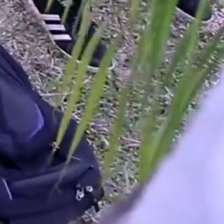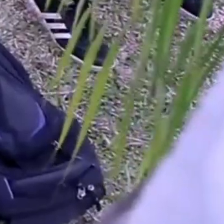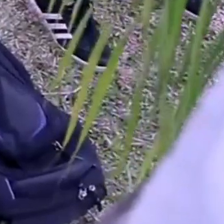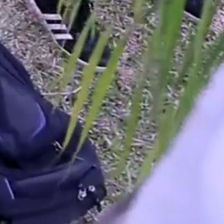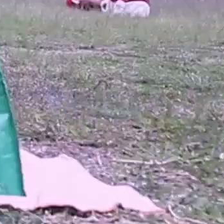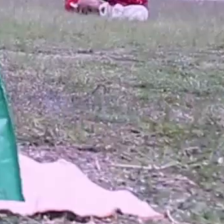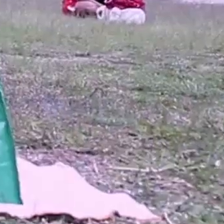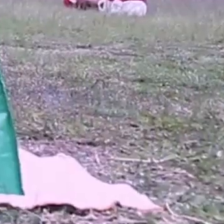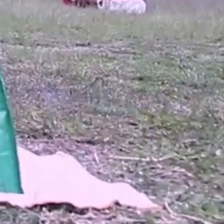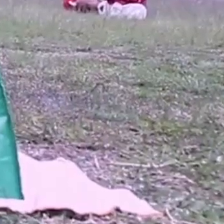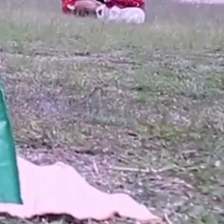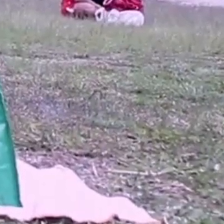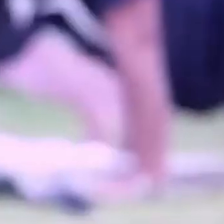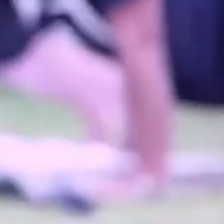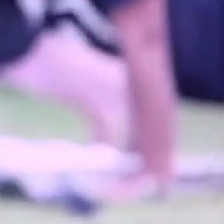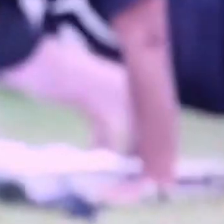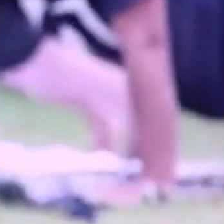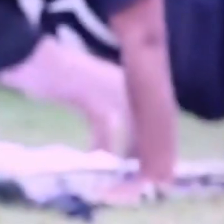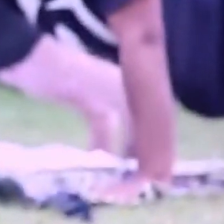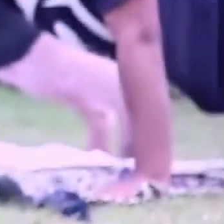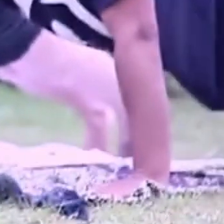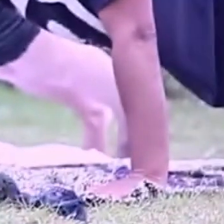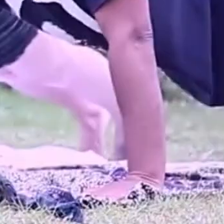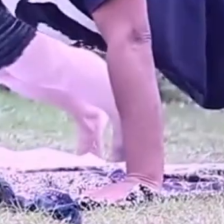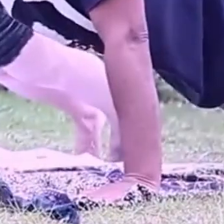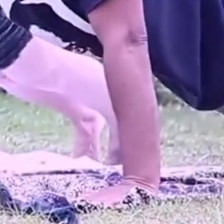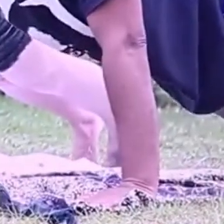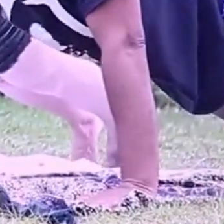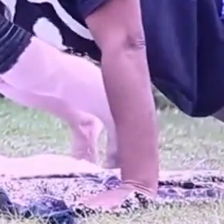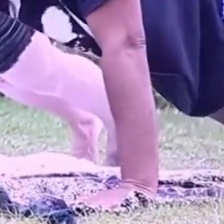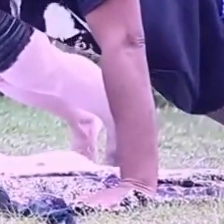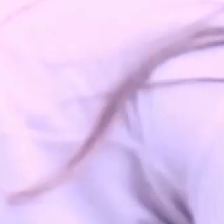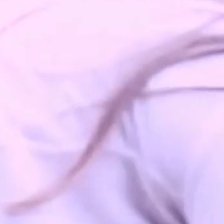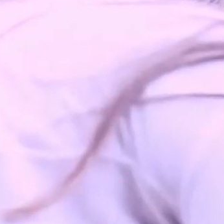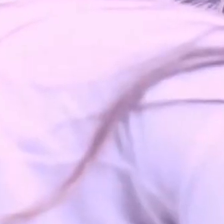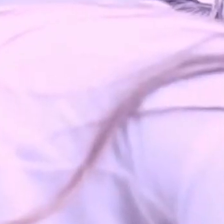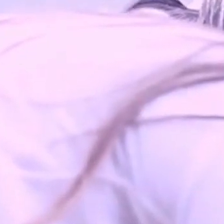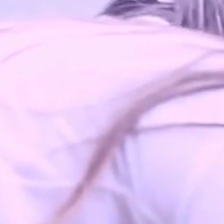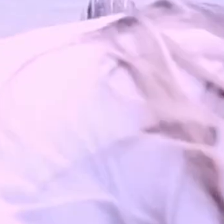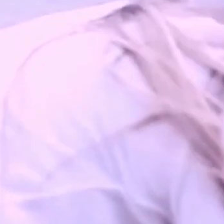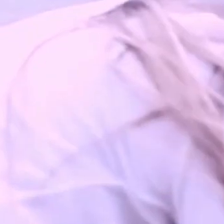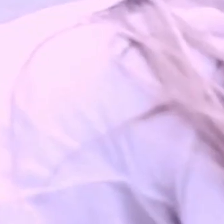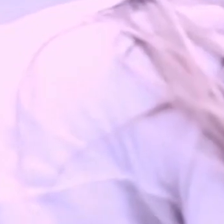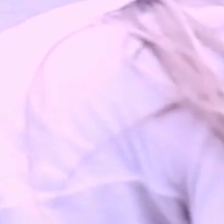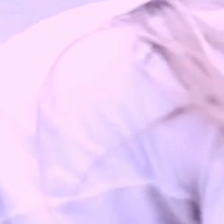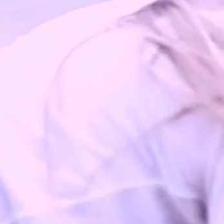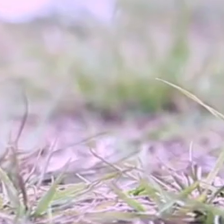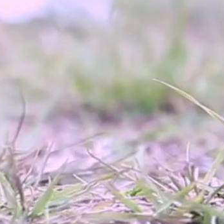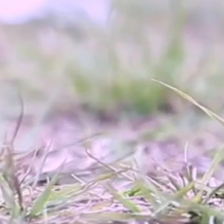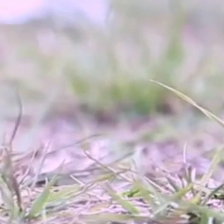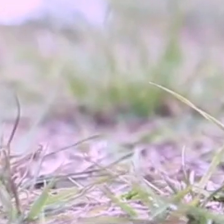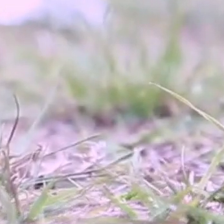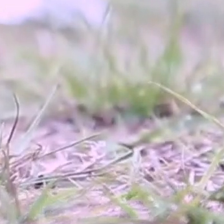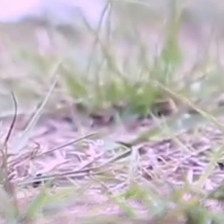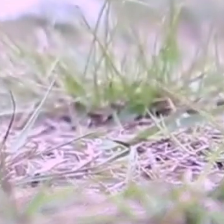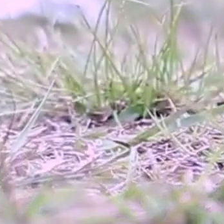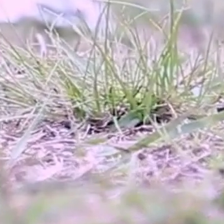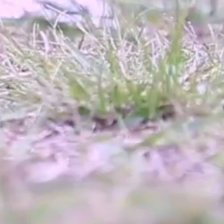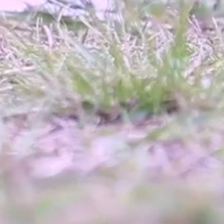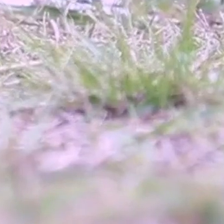a feiticeira que espreita na procura do jantar. Abelha